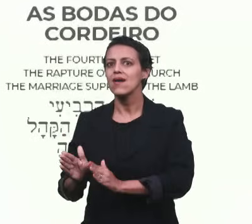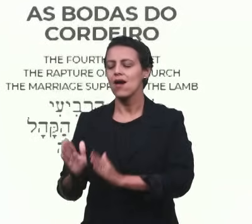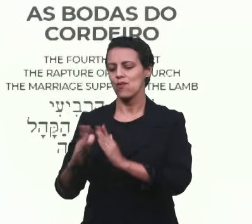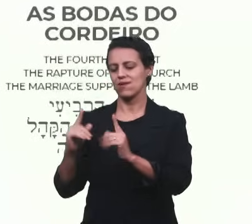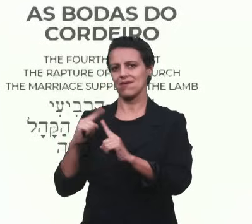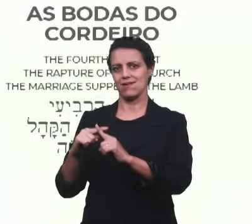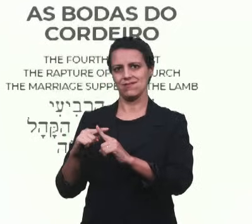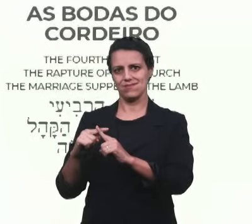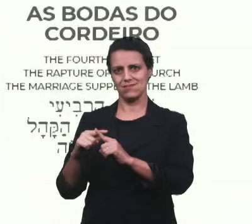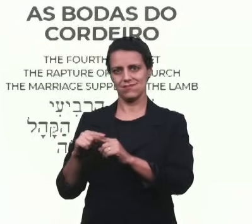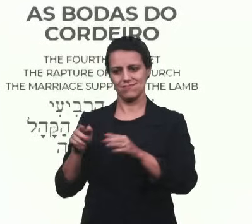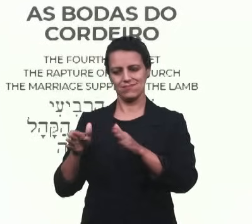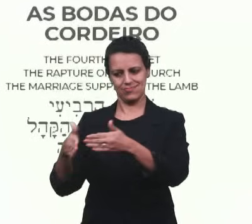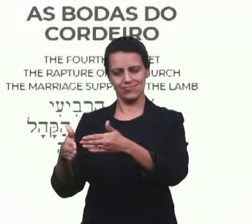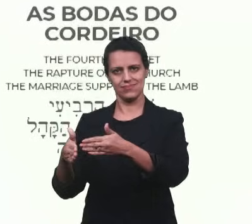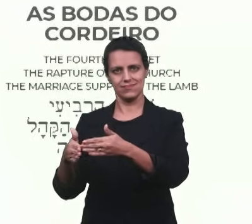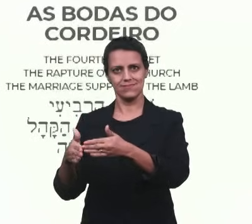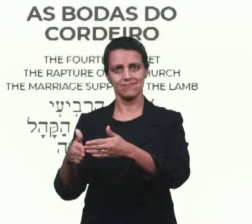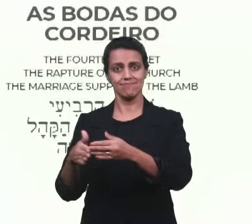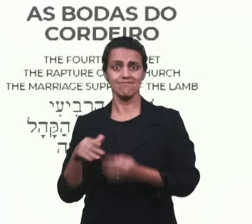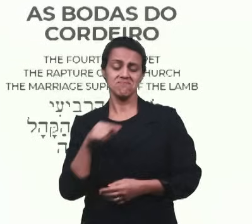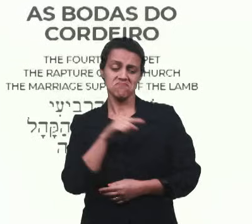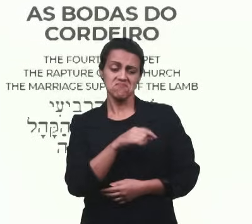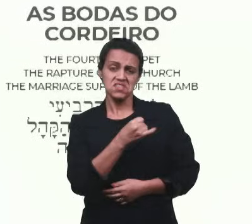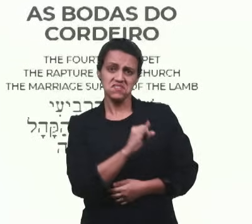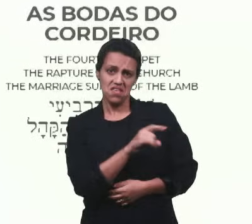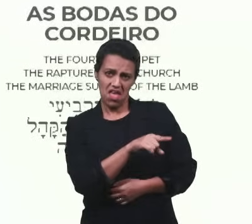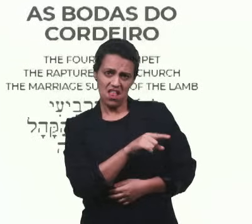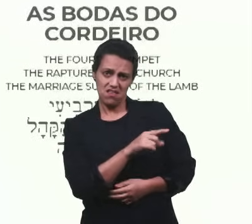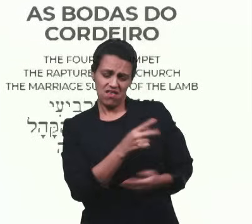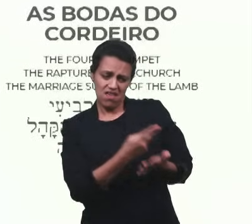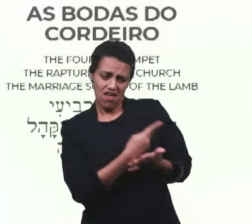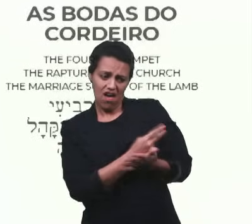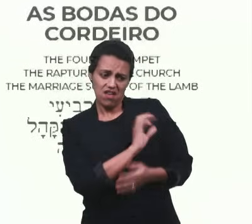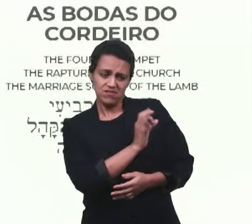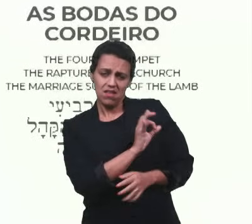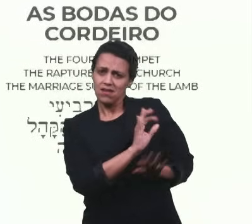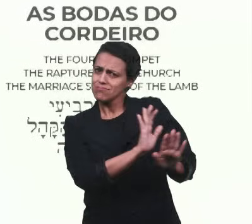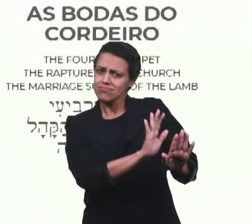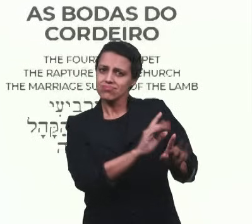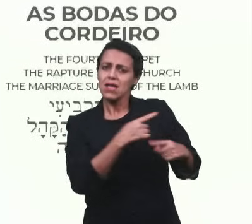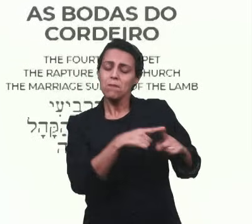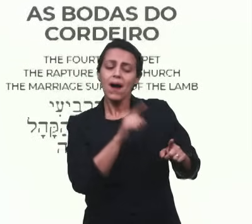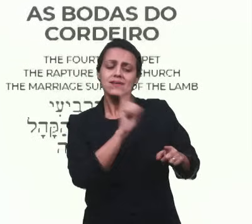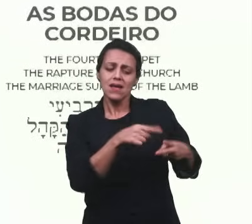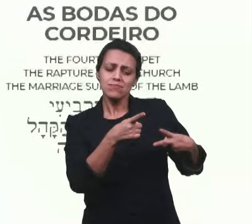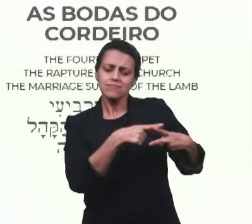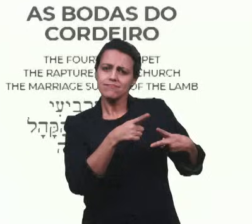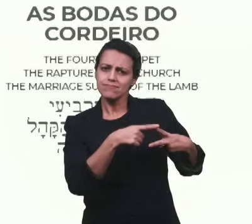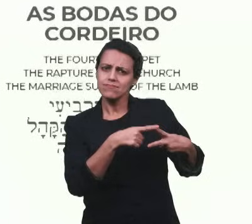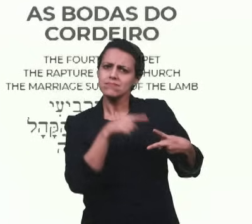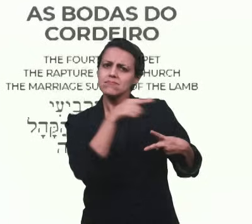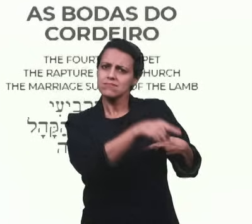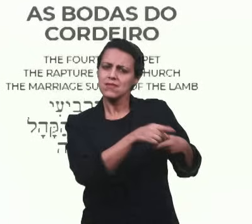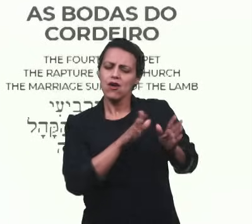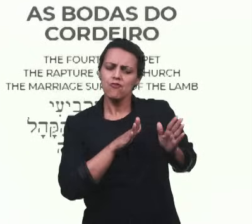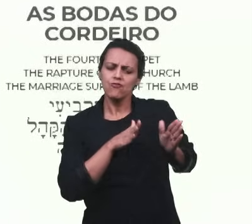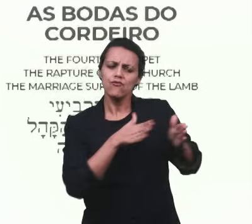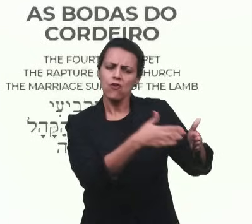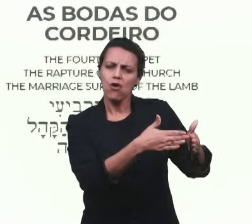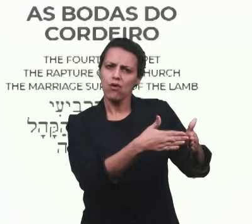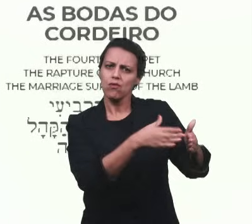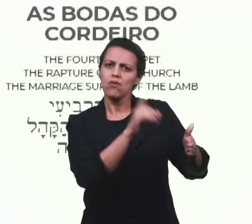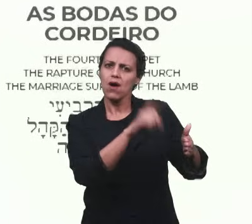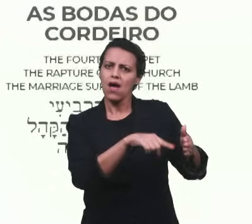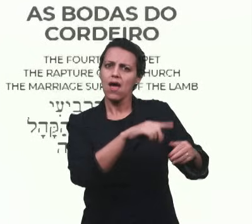Se está certo, se está errado, está no projeto e é profético. E eu estou falando agora para Israel. E para